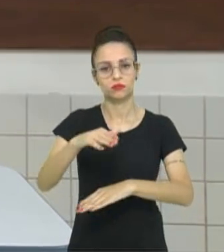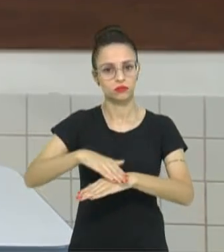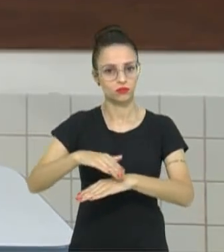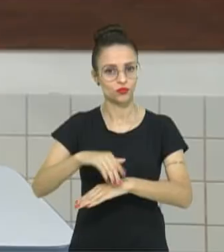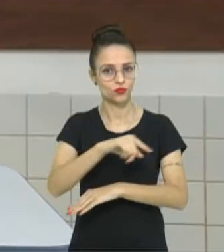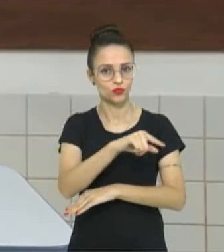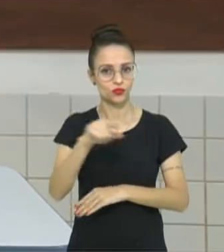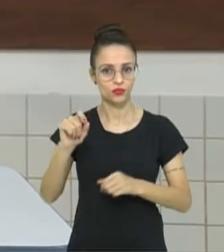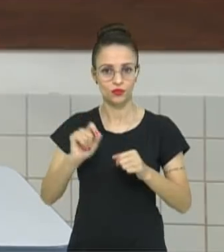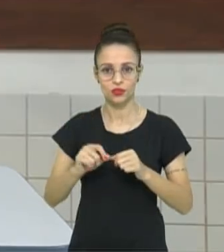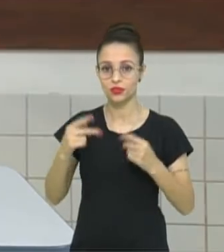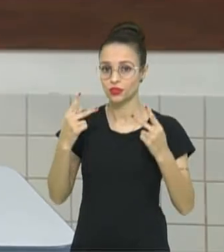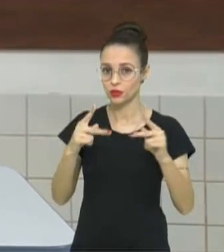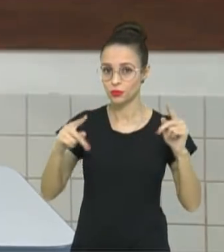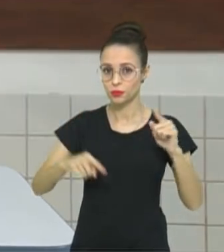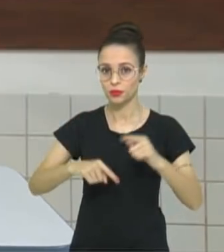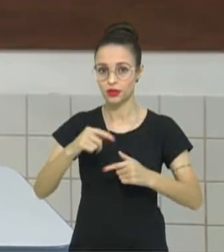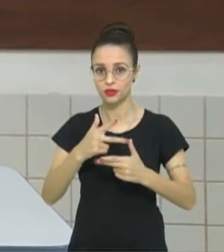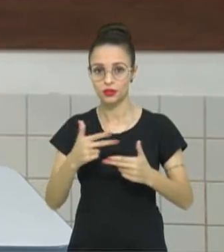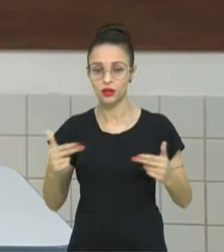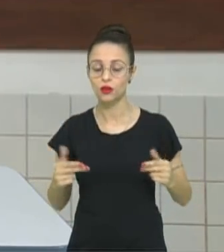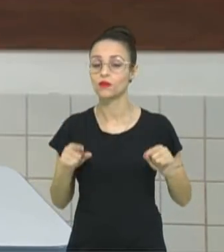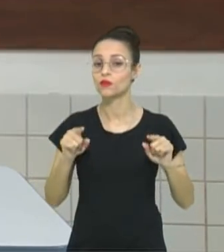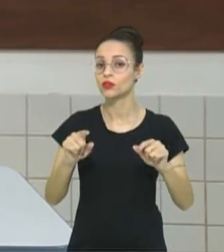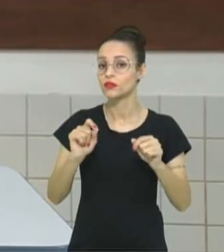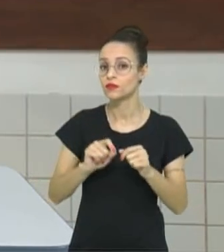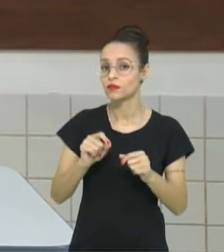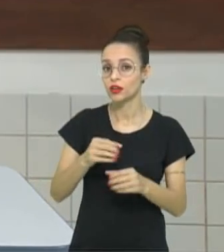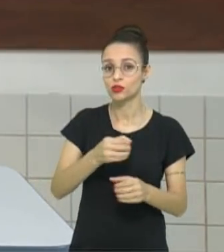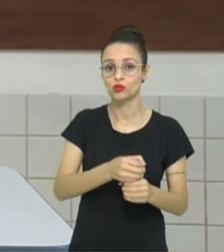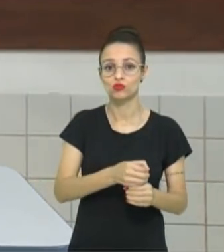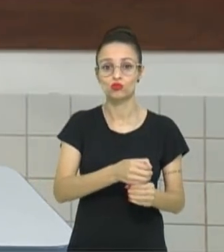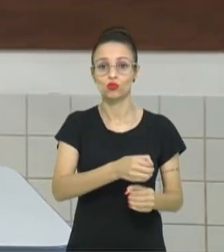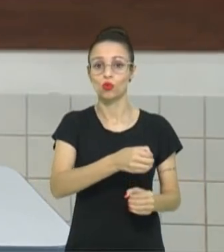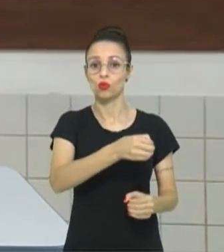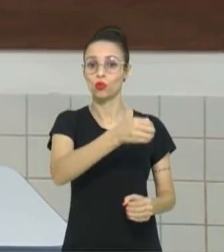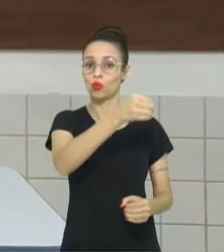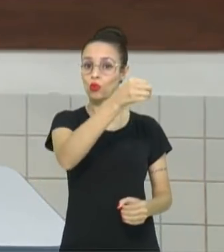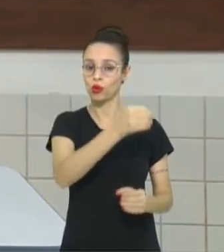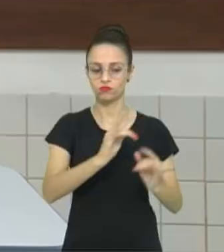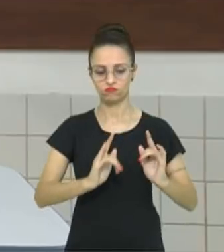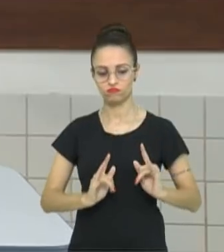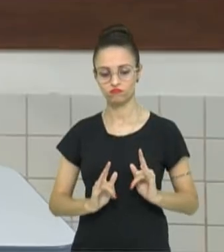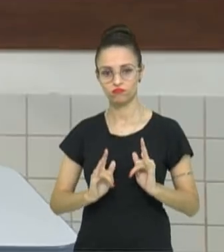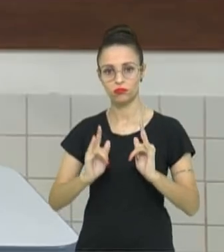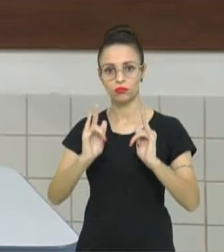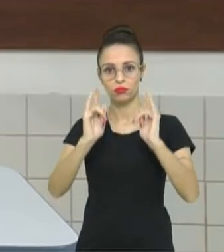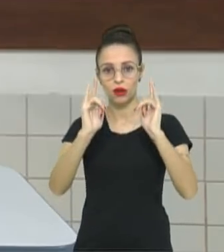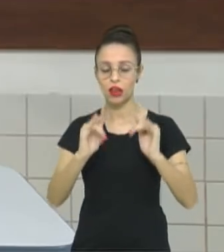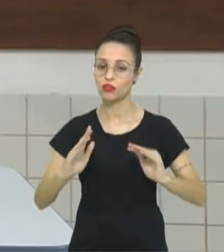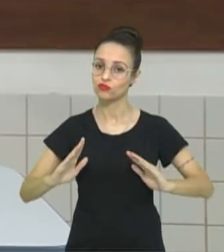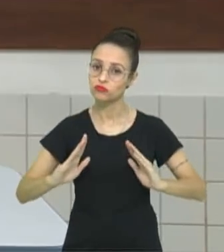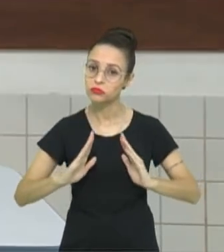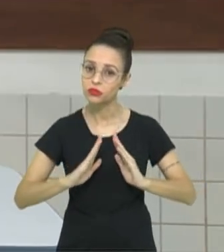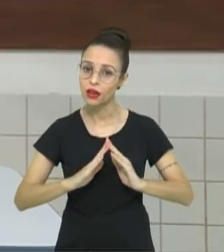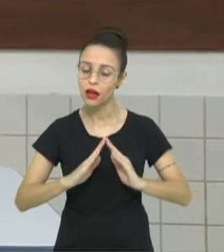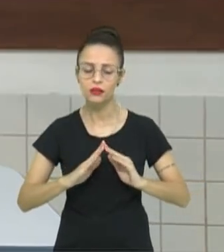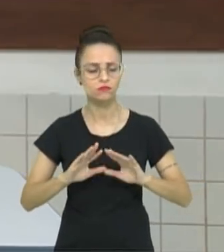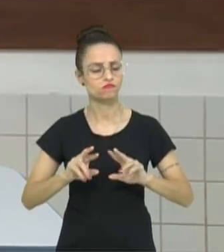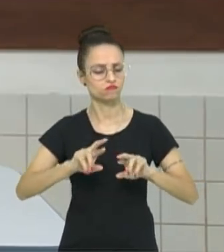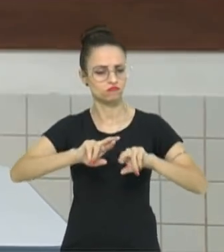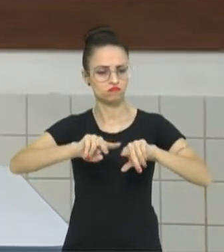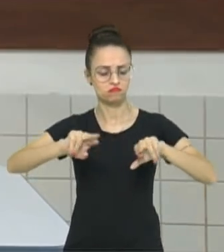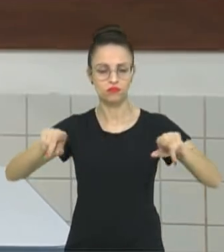lá com o seu material. Se você fez uma torre, se você fez um prédio, de repente você fez uma casa,